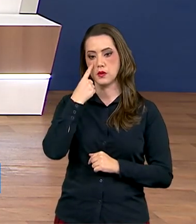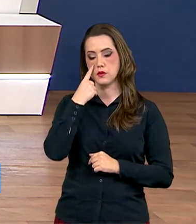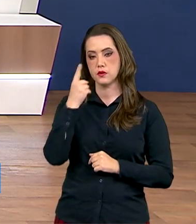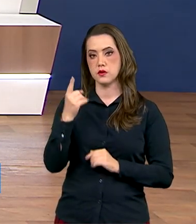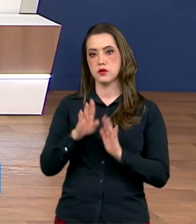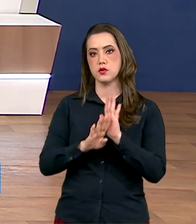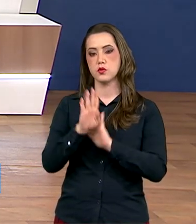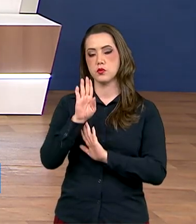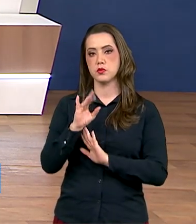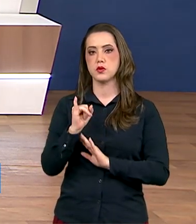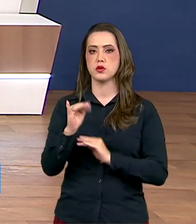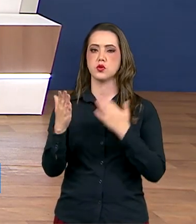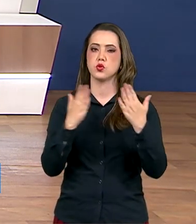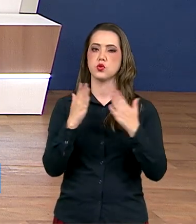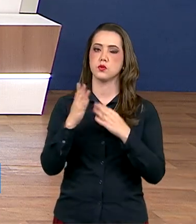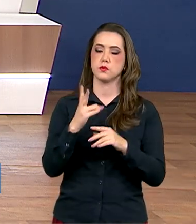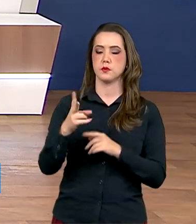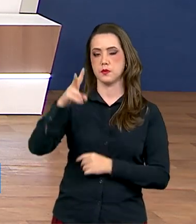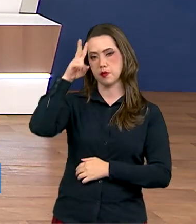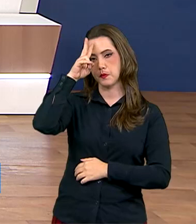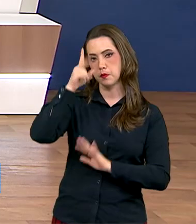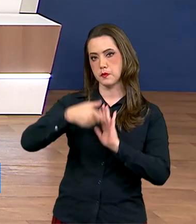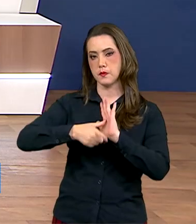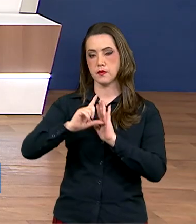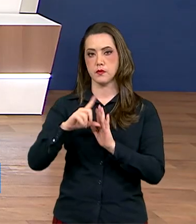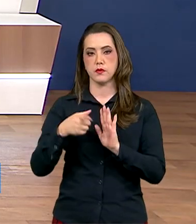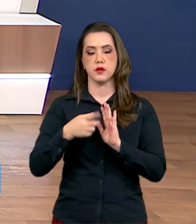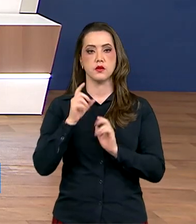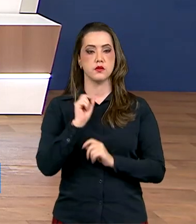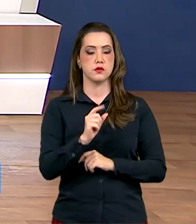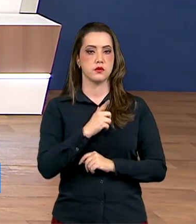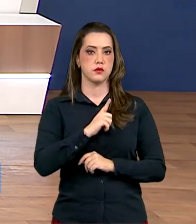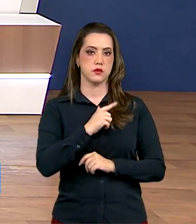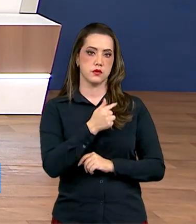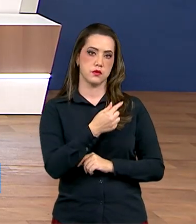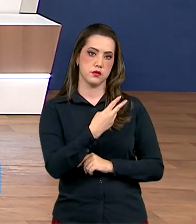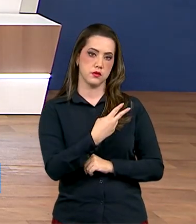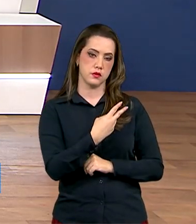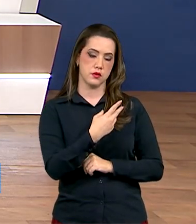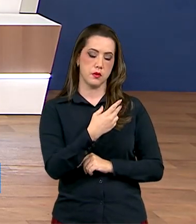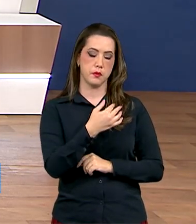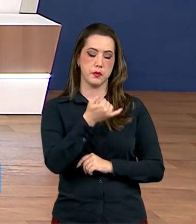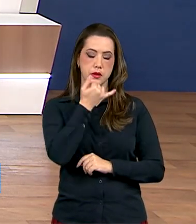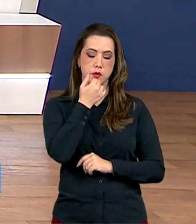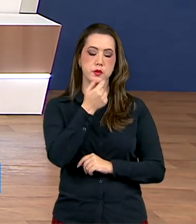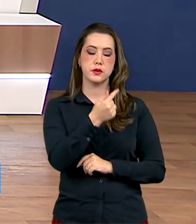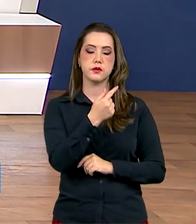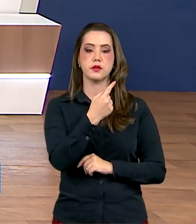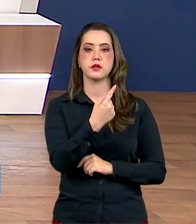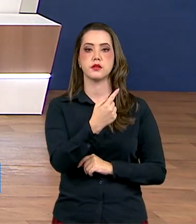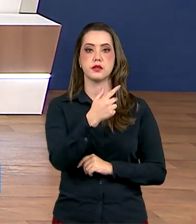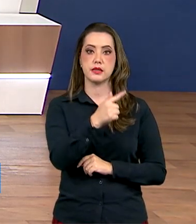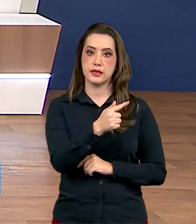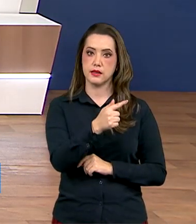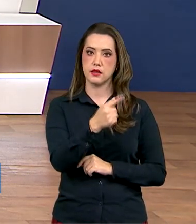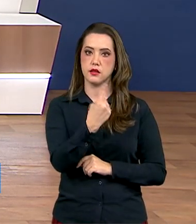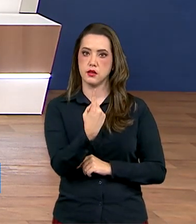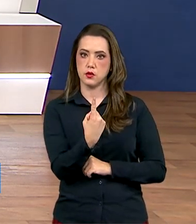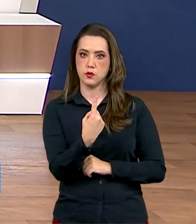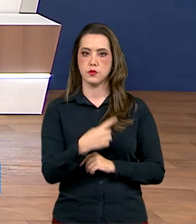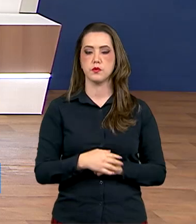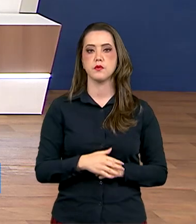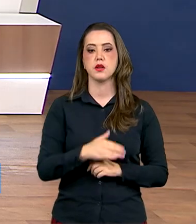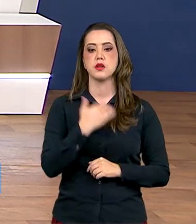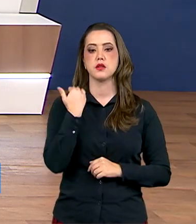gente compara também com segunda-feira da semana passada, quando ela estava em 71. E as mortes acumuladas até aqui,